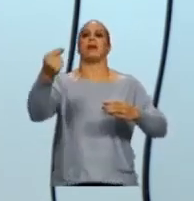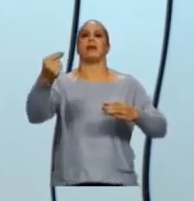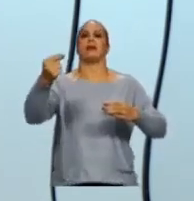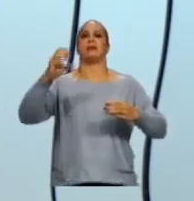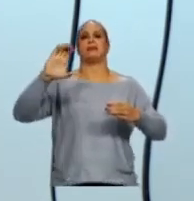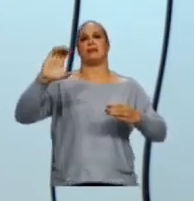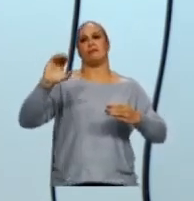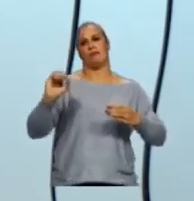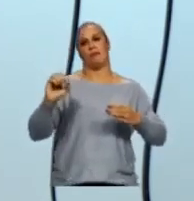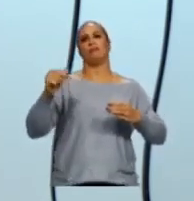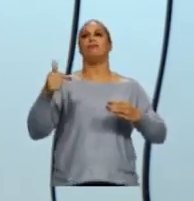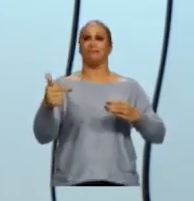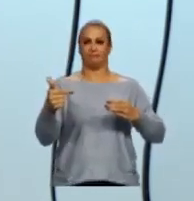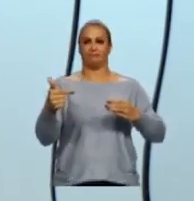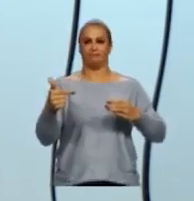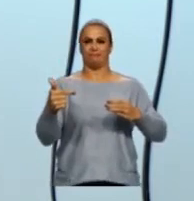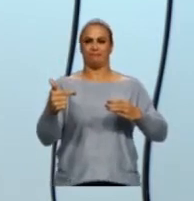um